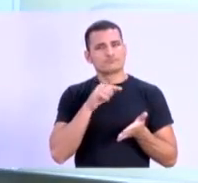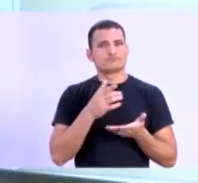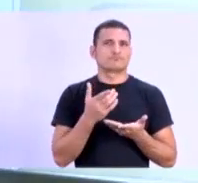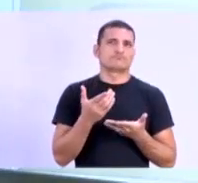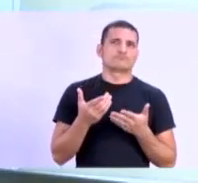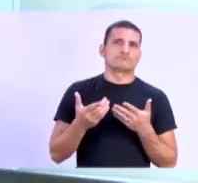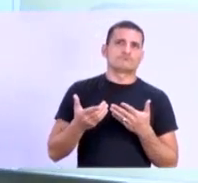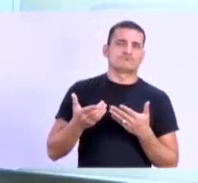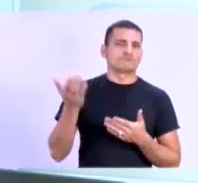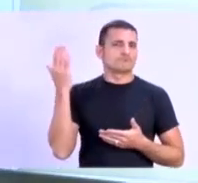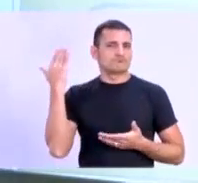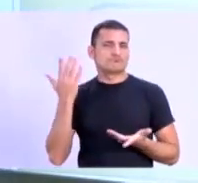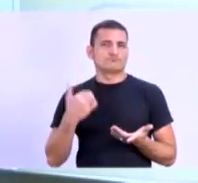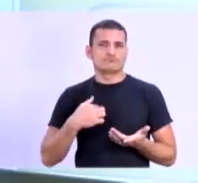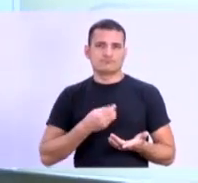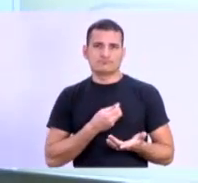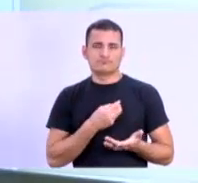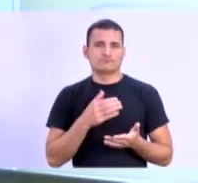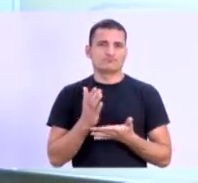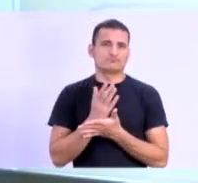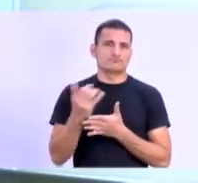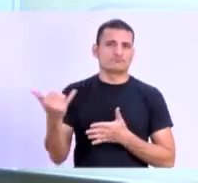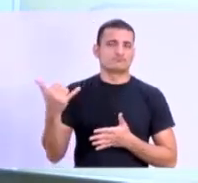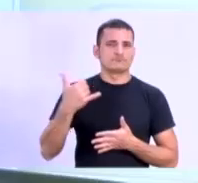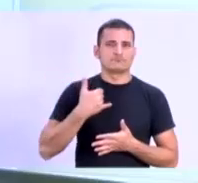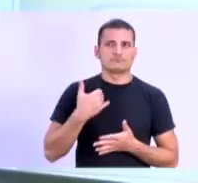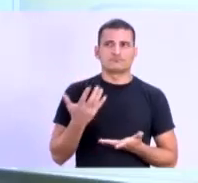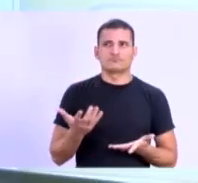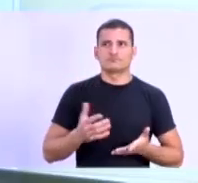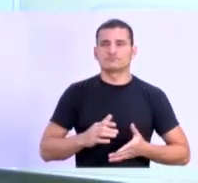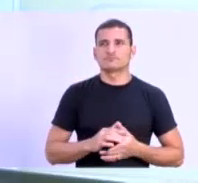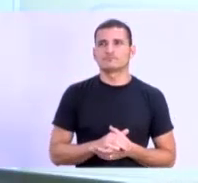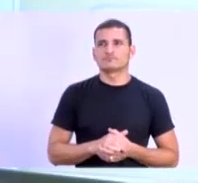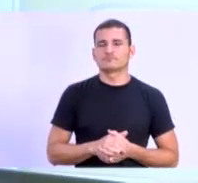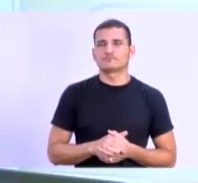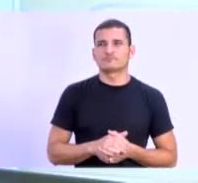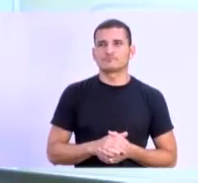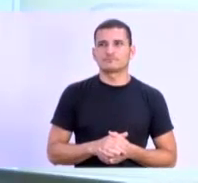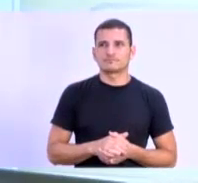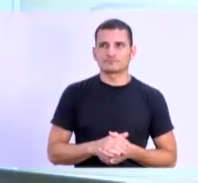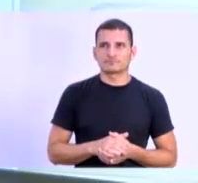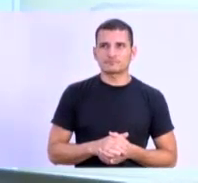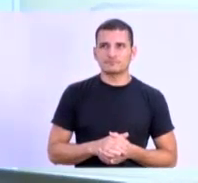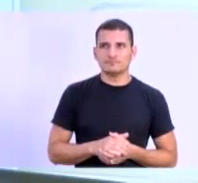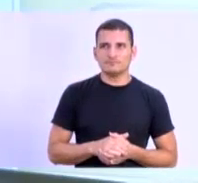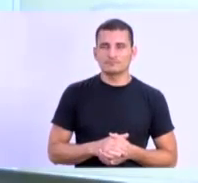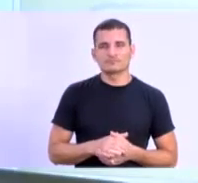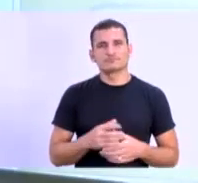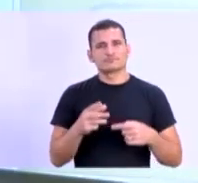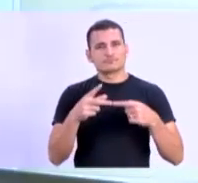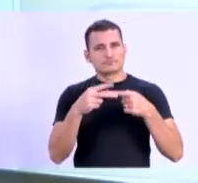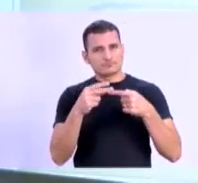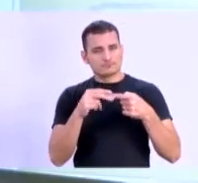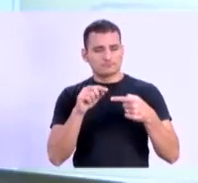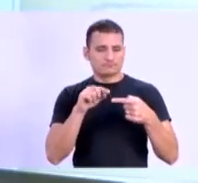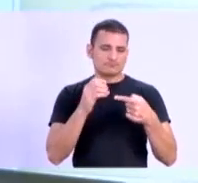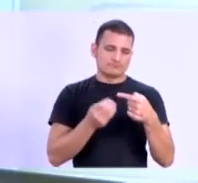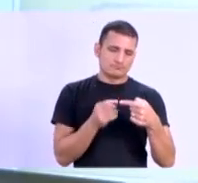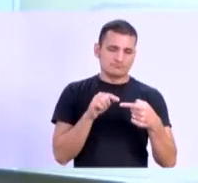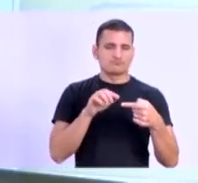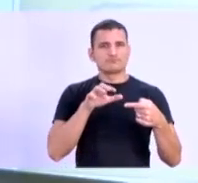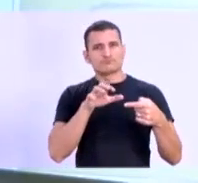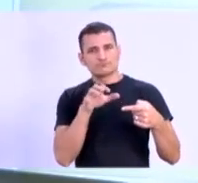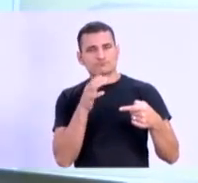vida, né? Alguém falou, professor Lilo, né? Lilo, né? Uma caneta é assim, assim,